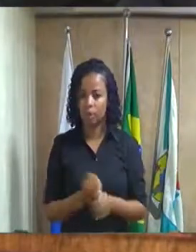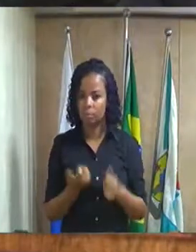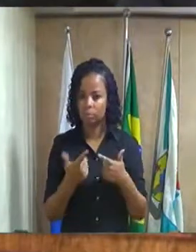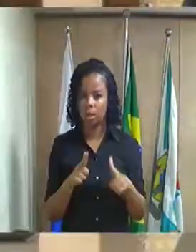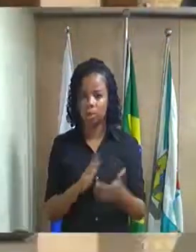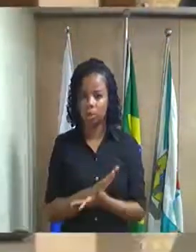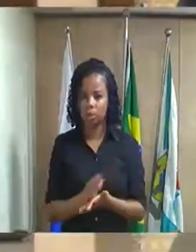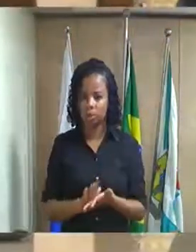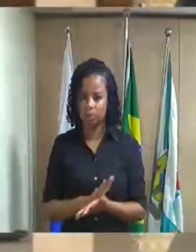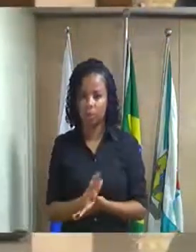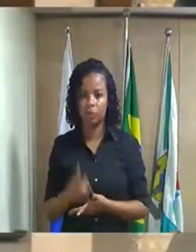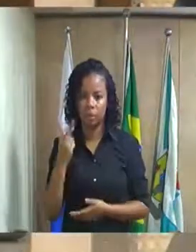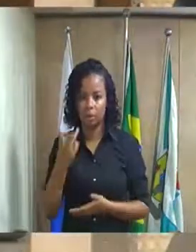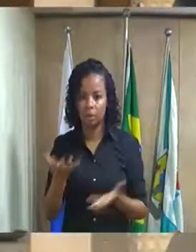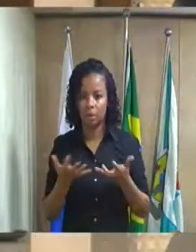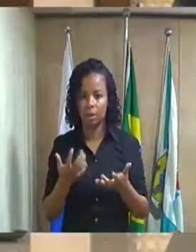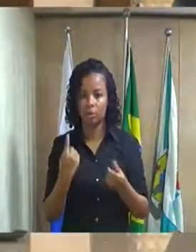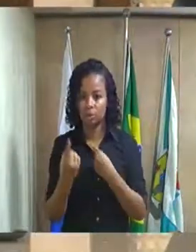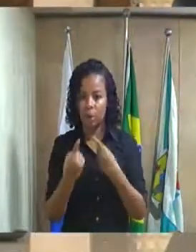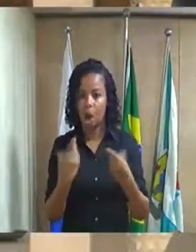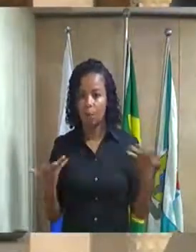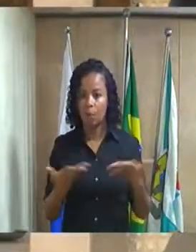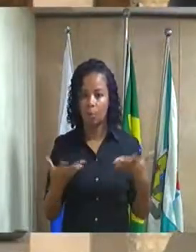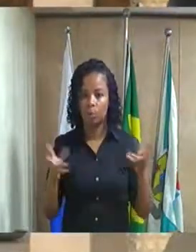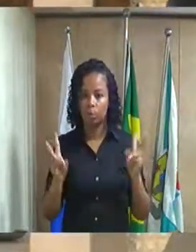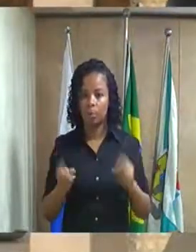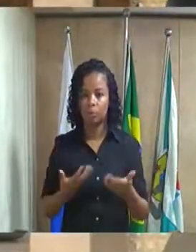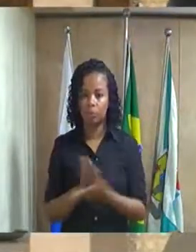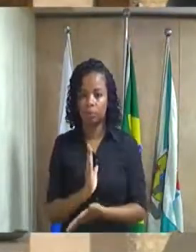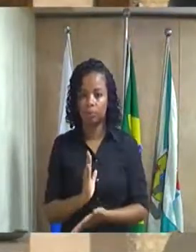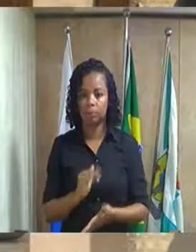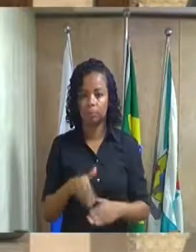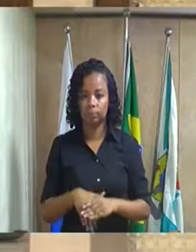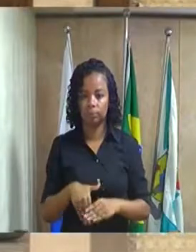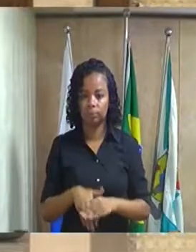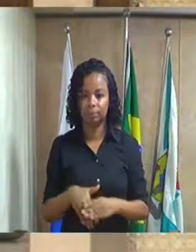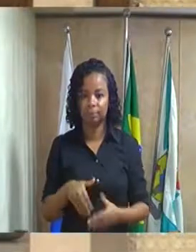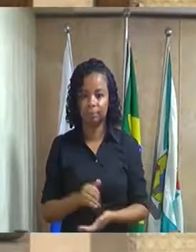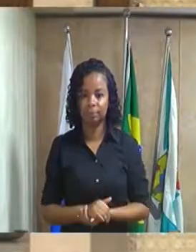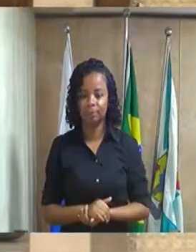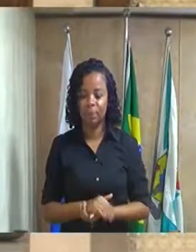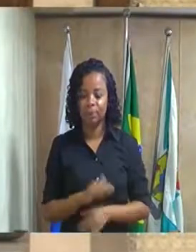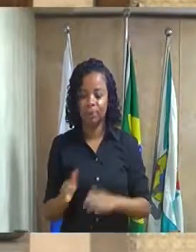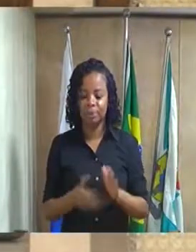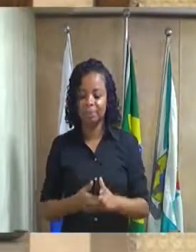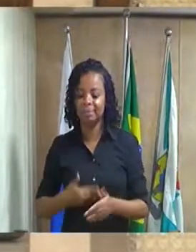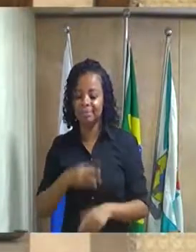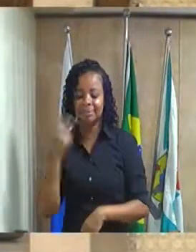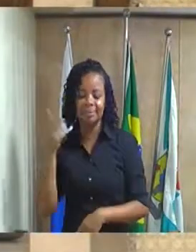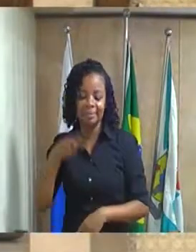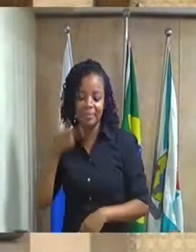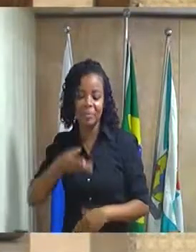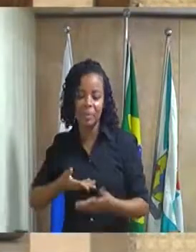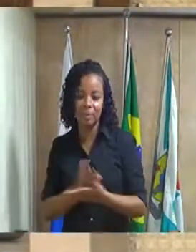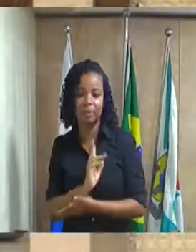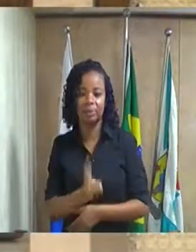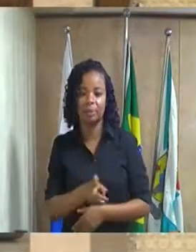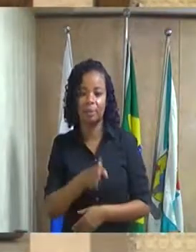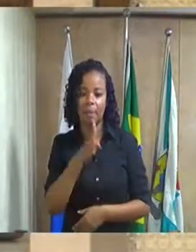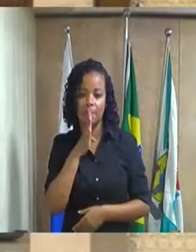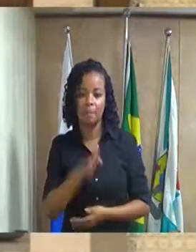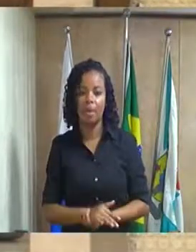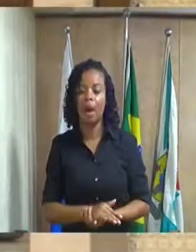havendo quem queira discutir a matéria a matéria encontra-se em votação aqueles que aprovam permaneçam como estão